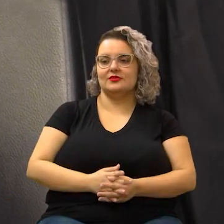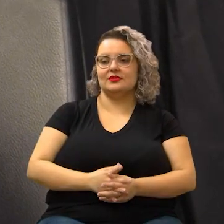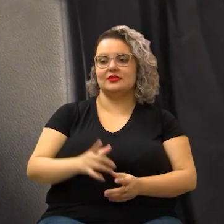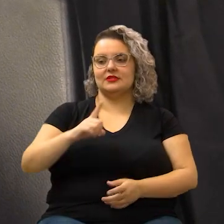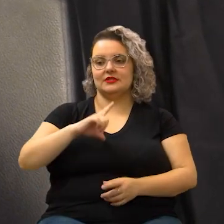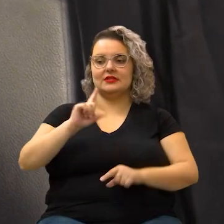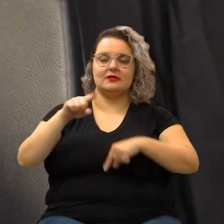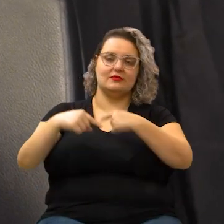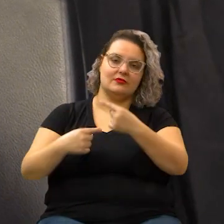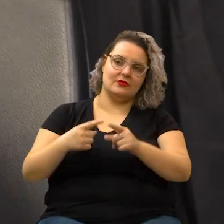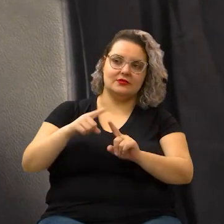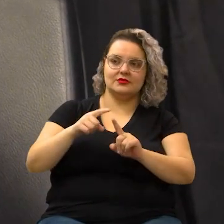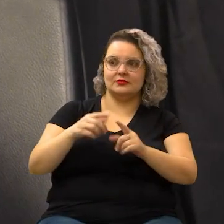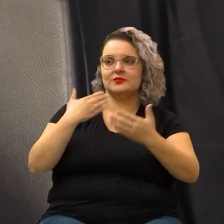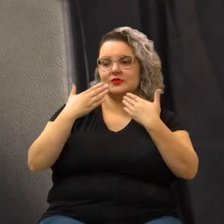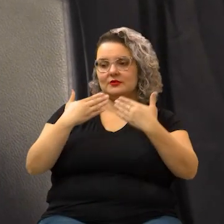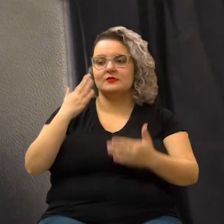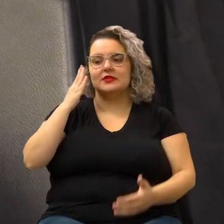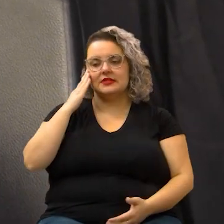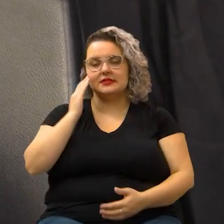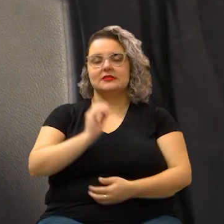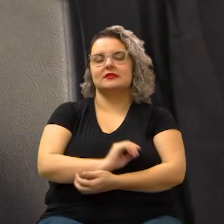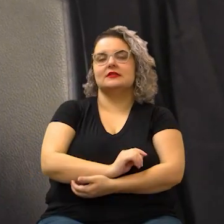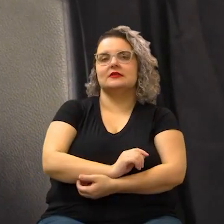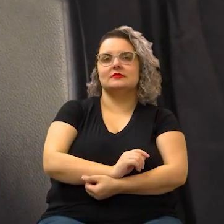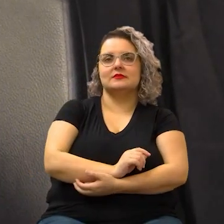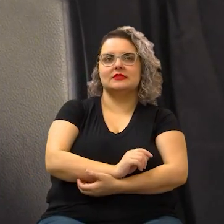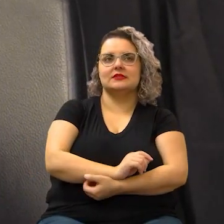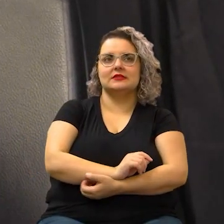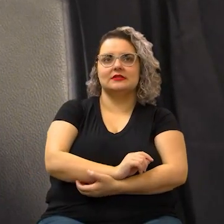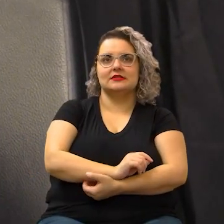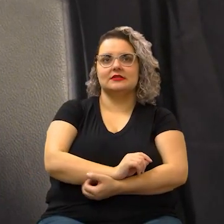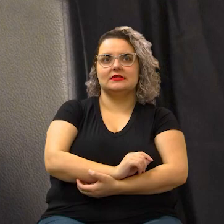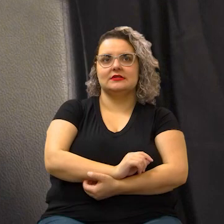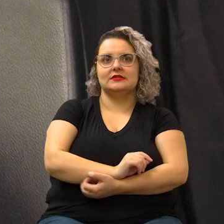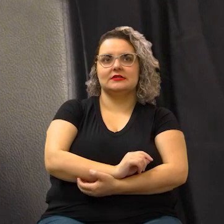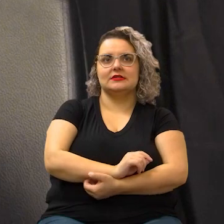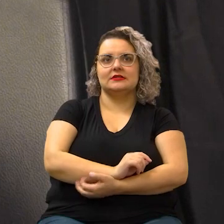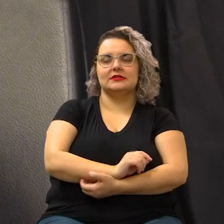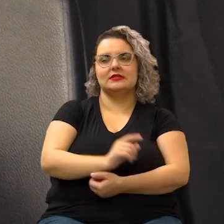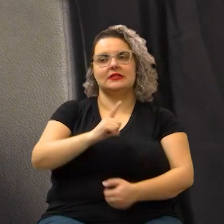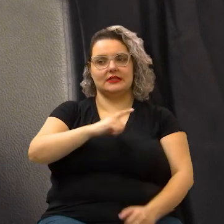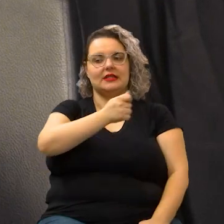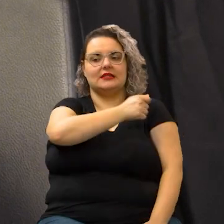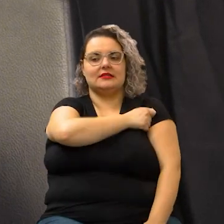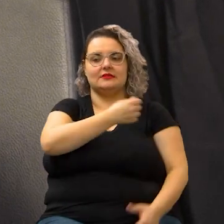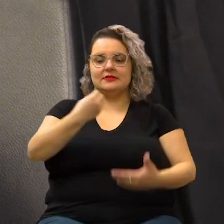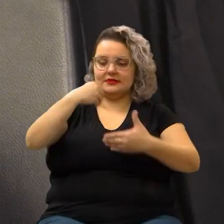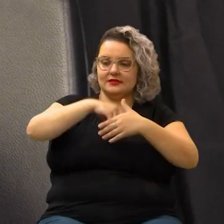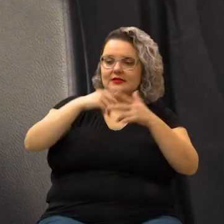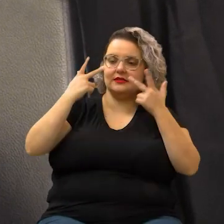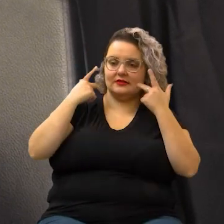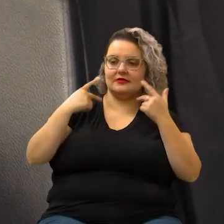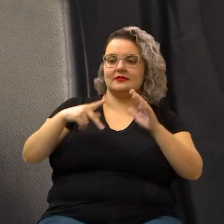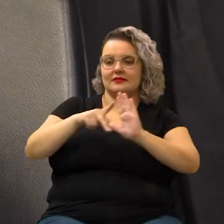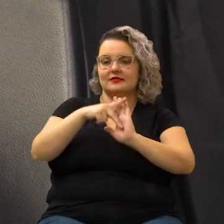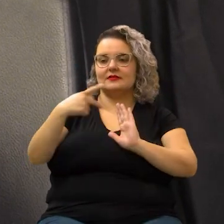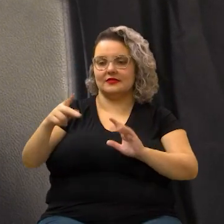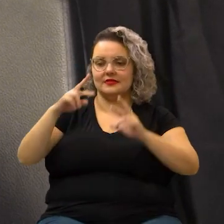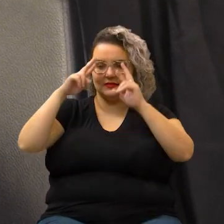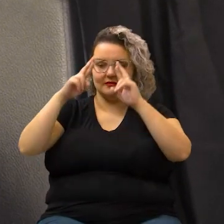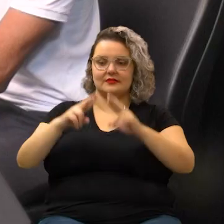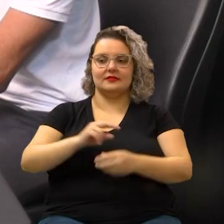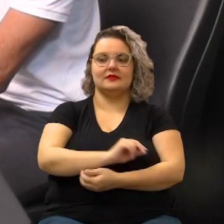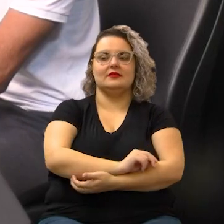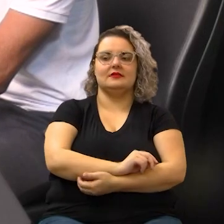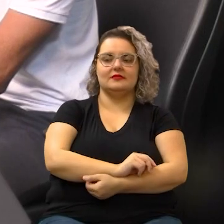hoje tem um outro tipo de conversa, mas ela sabe que ela tem essa autoridade natural dentro dela, que ela é